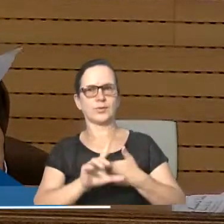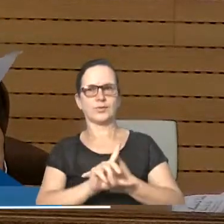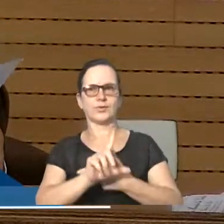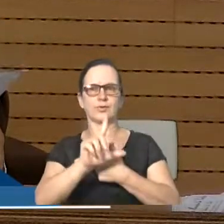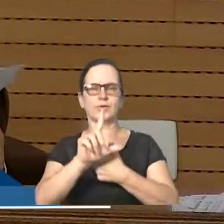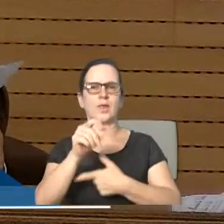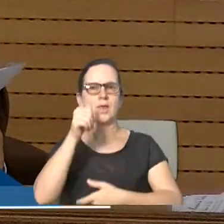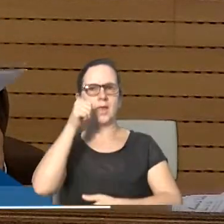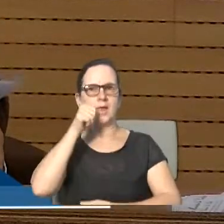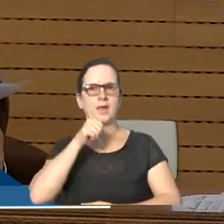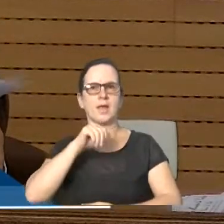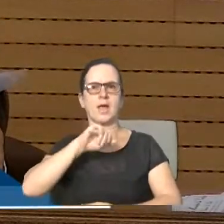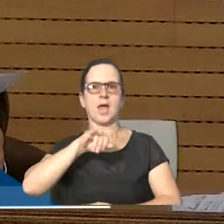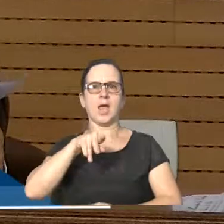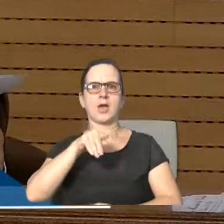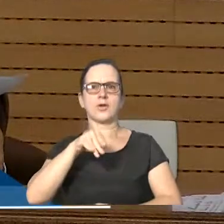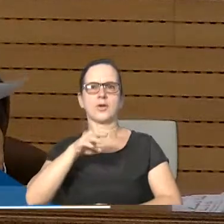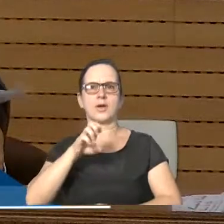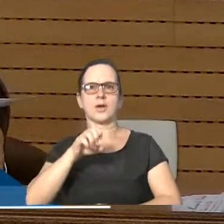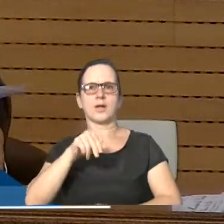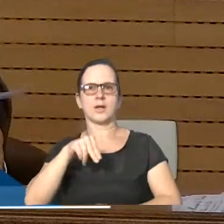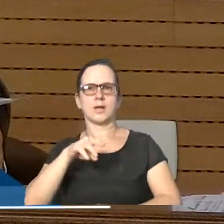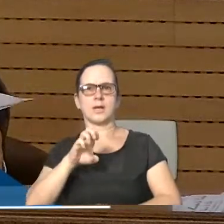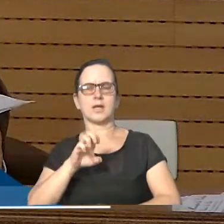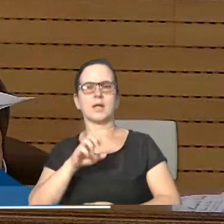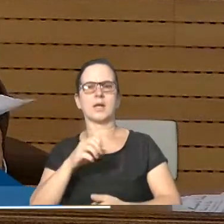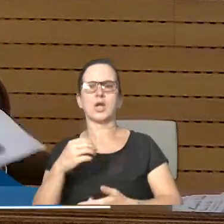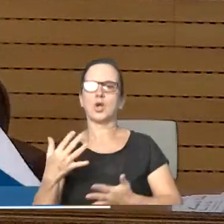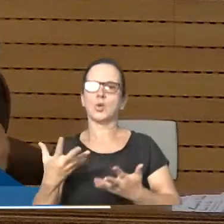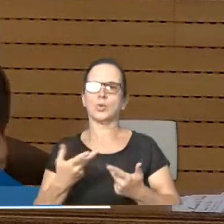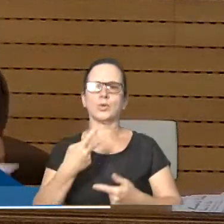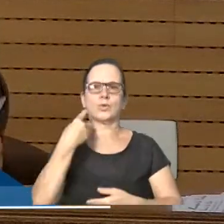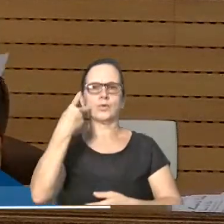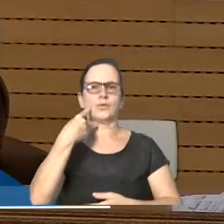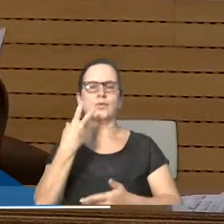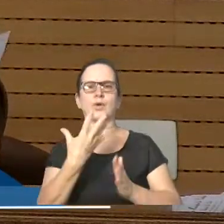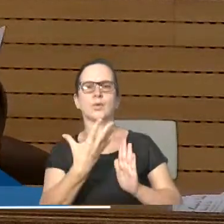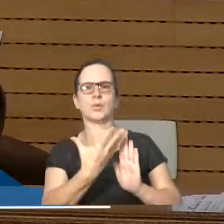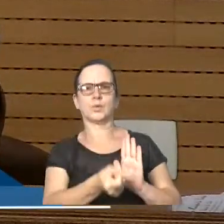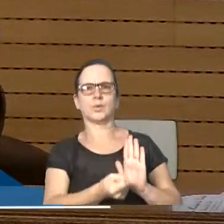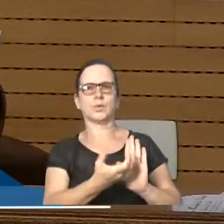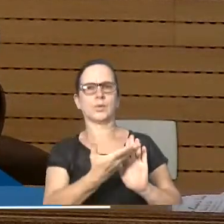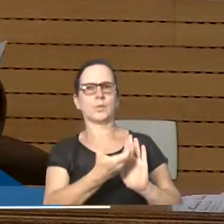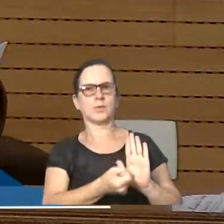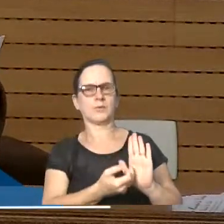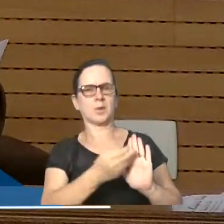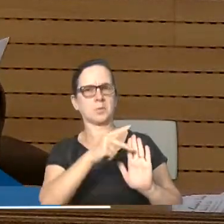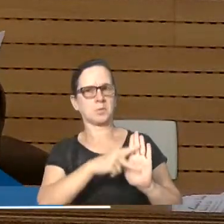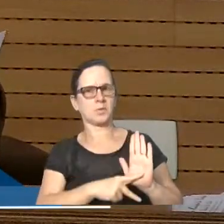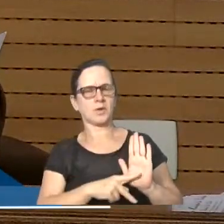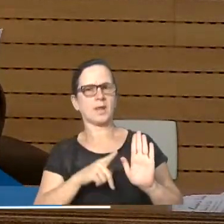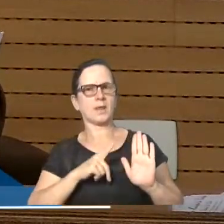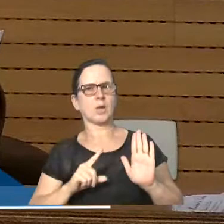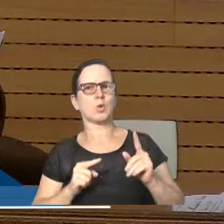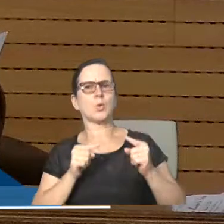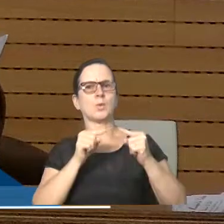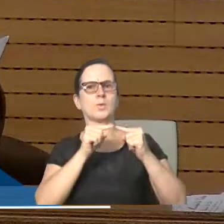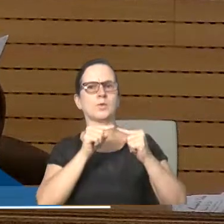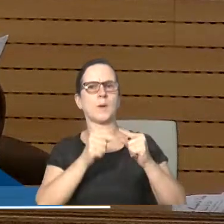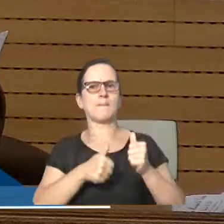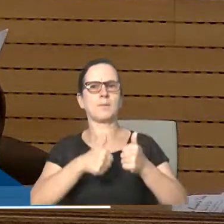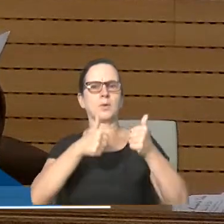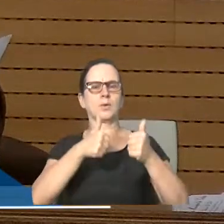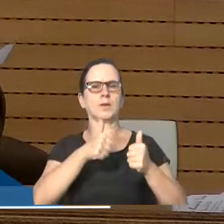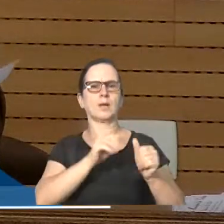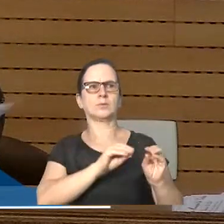nobre vereadora Maria Jaqueline da Silva, aprovado por essa egrégia Câmara Municipal, tem por objetivo dar prioridade